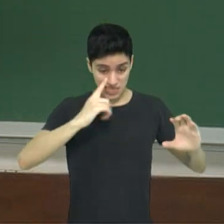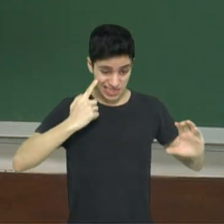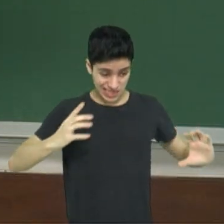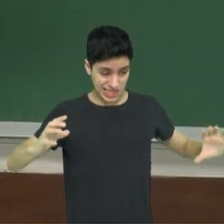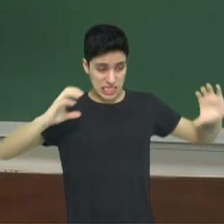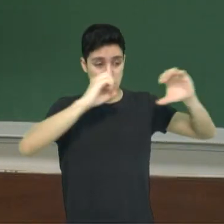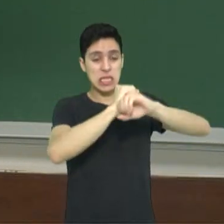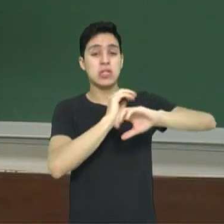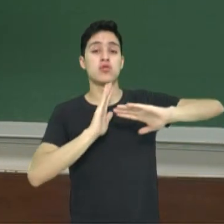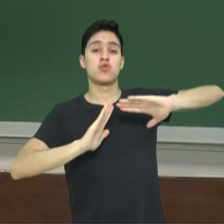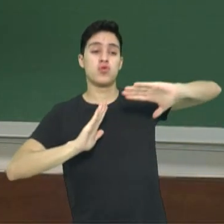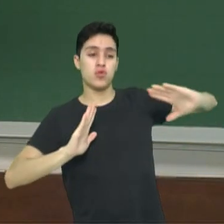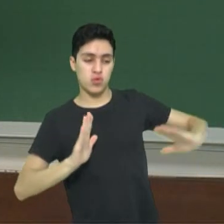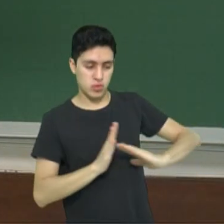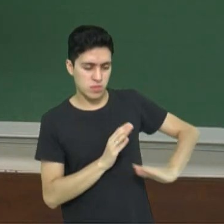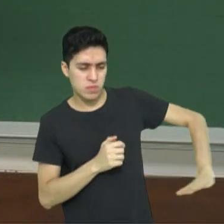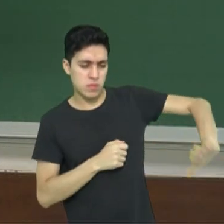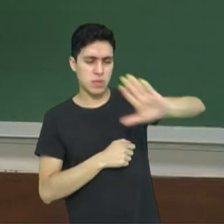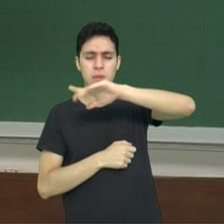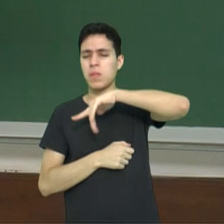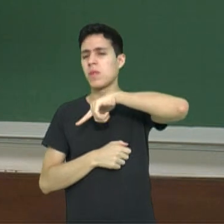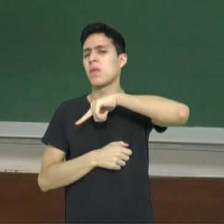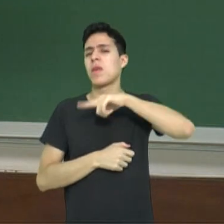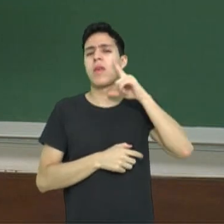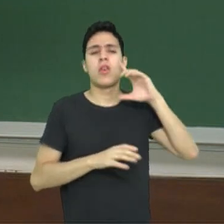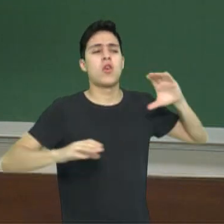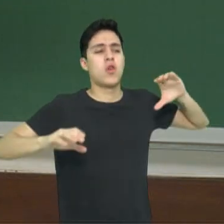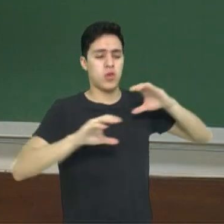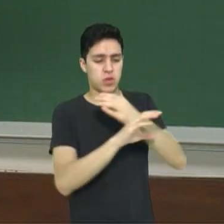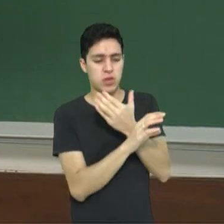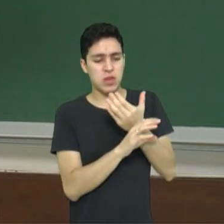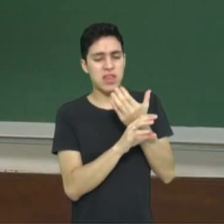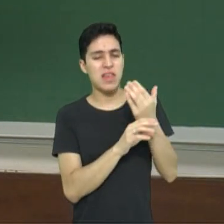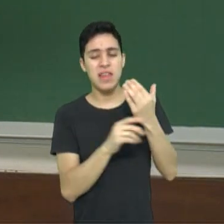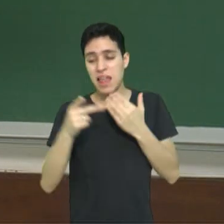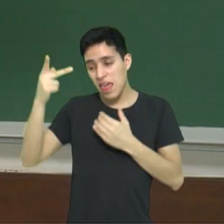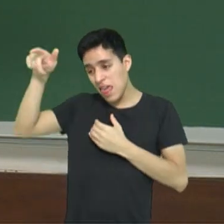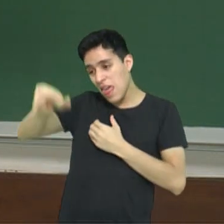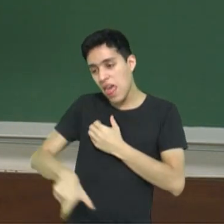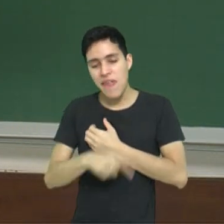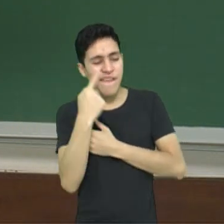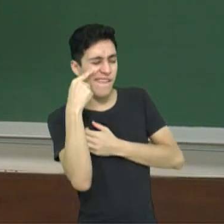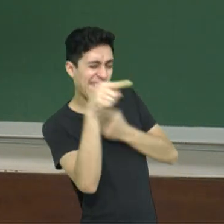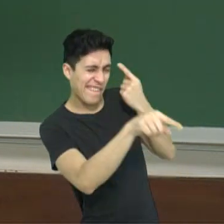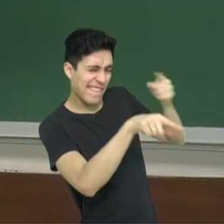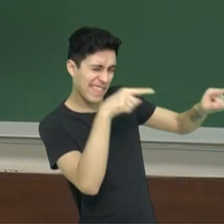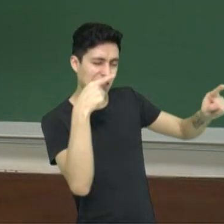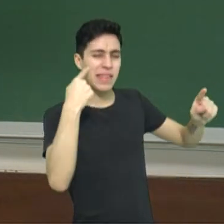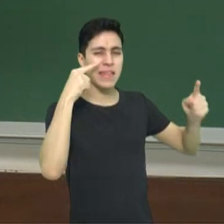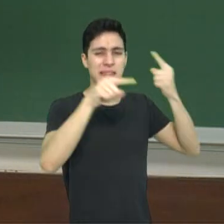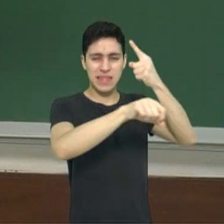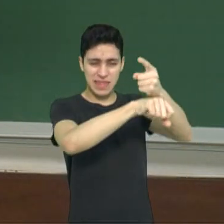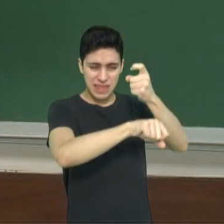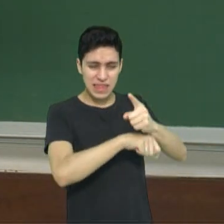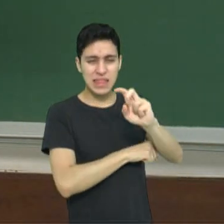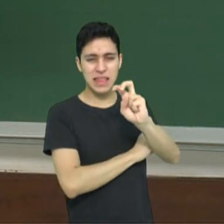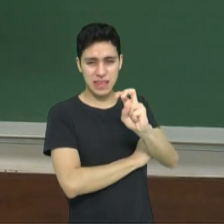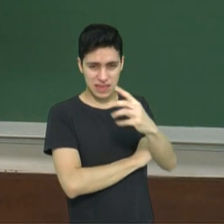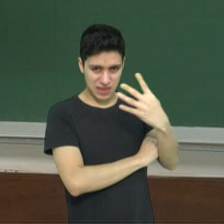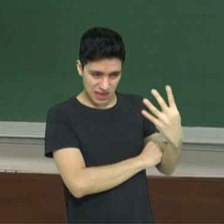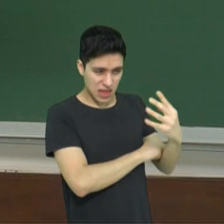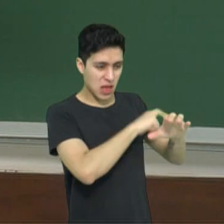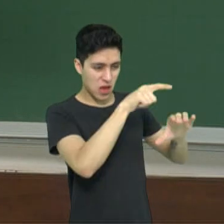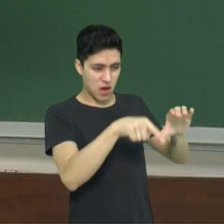essa galera, eu vou ter o total de rodas que o André visualizou, que é 54. Então, olha como é que vai